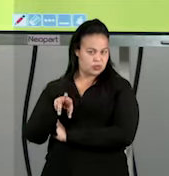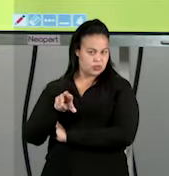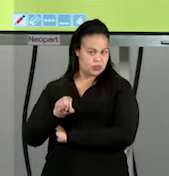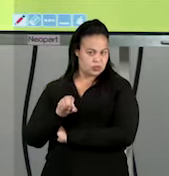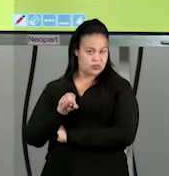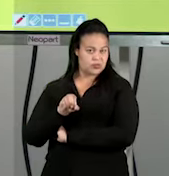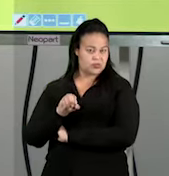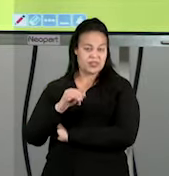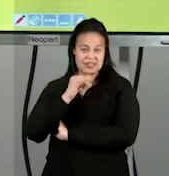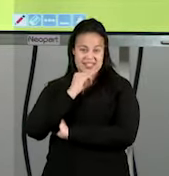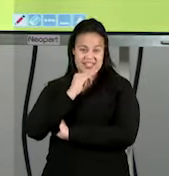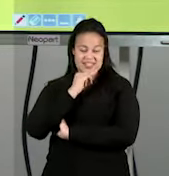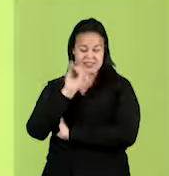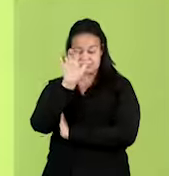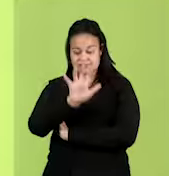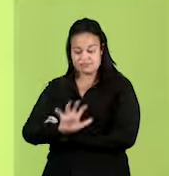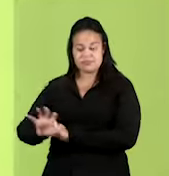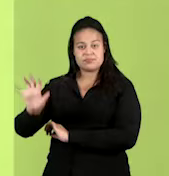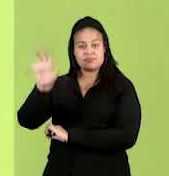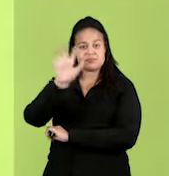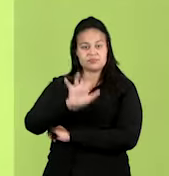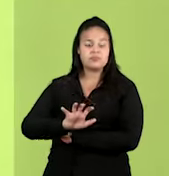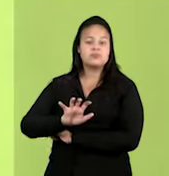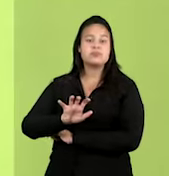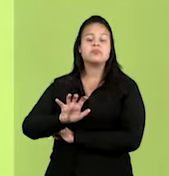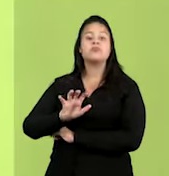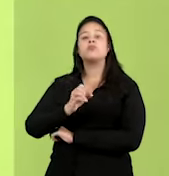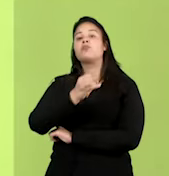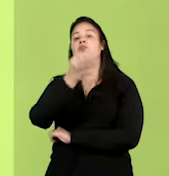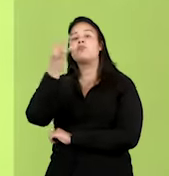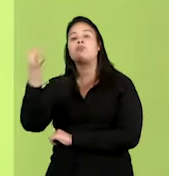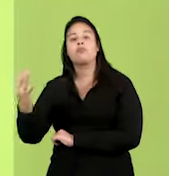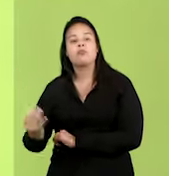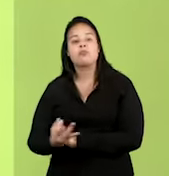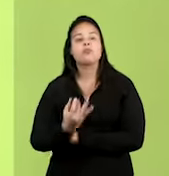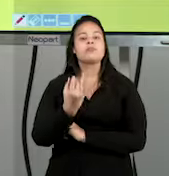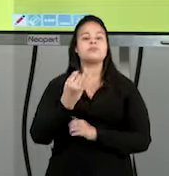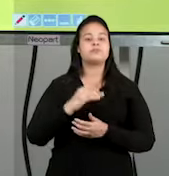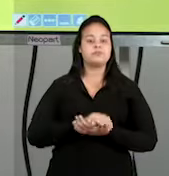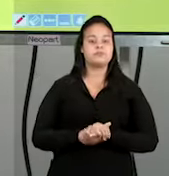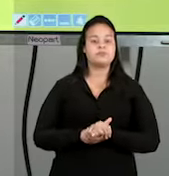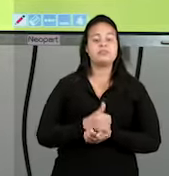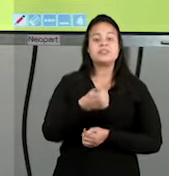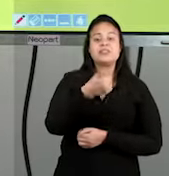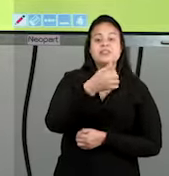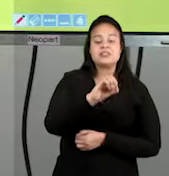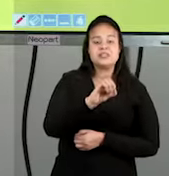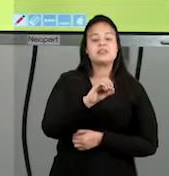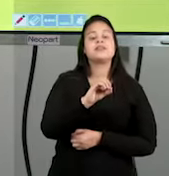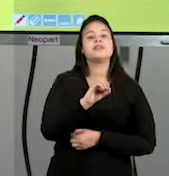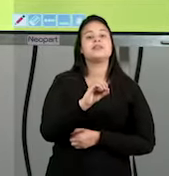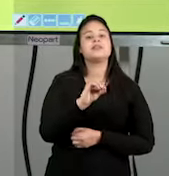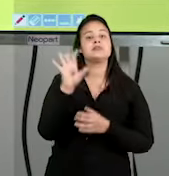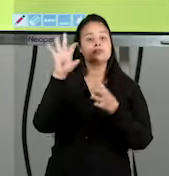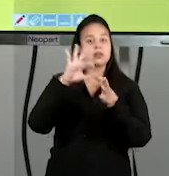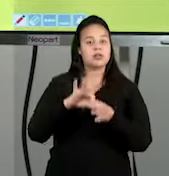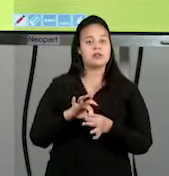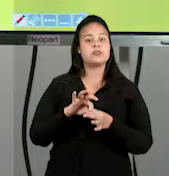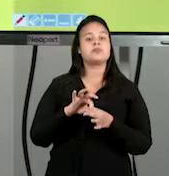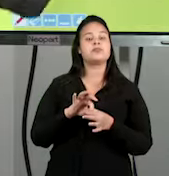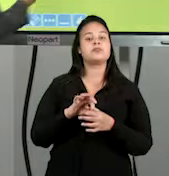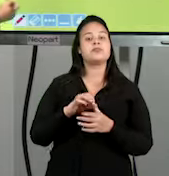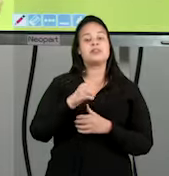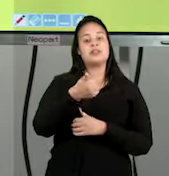exemplo, a área total desse círculo é 10, no caso, 10